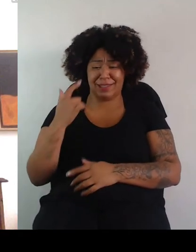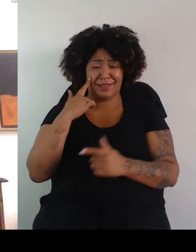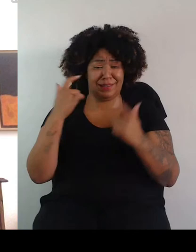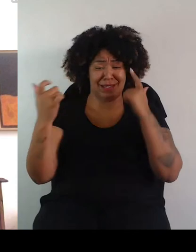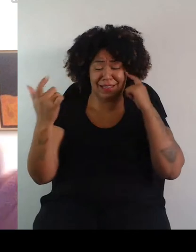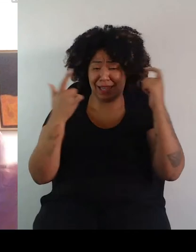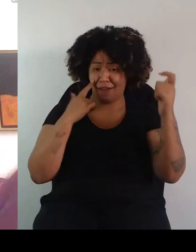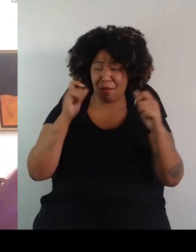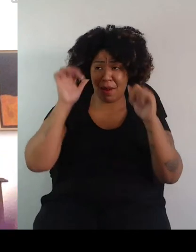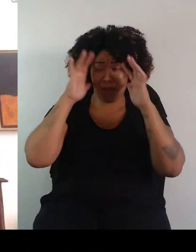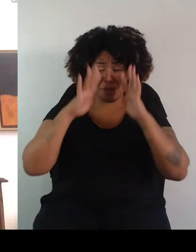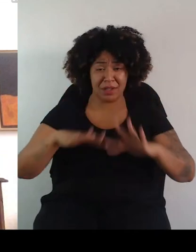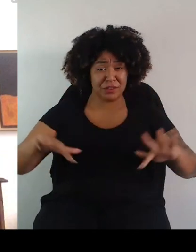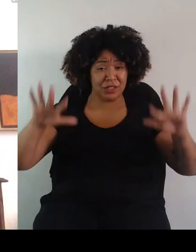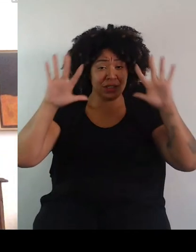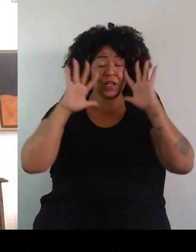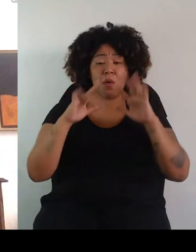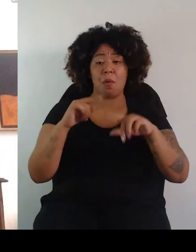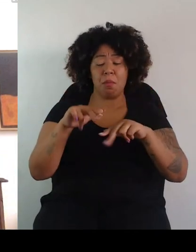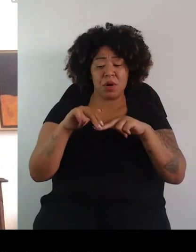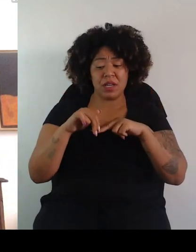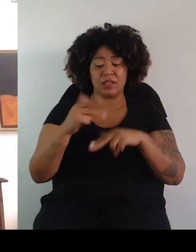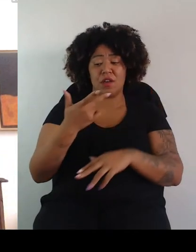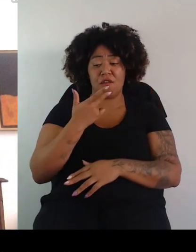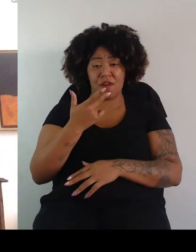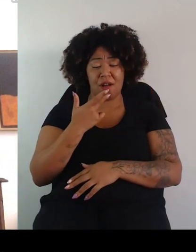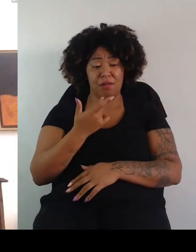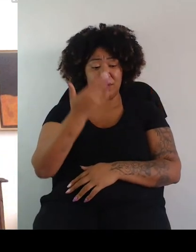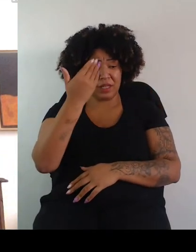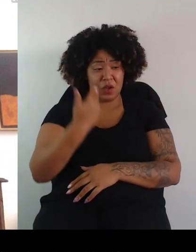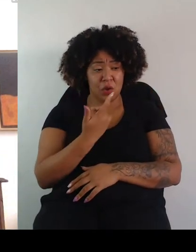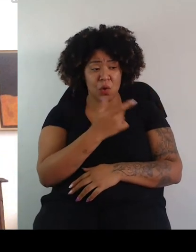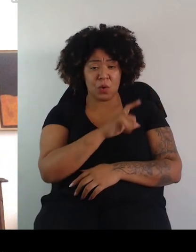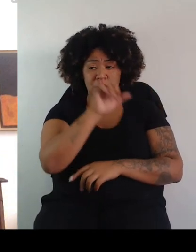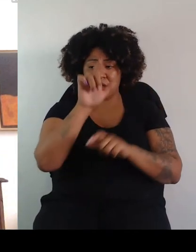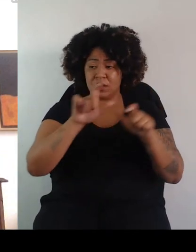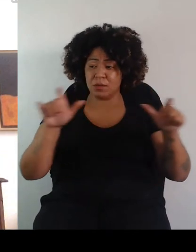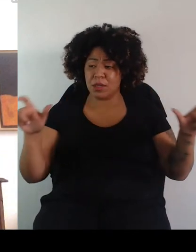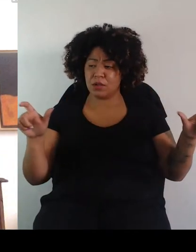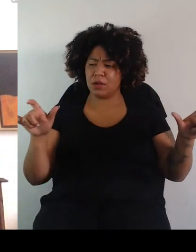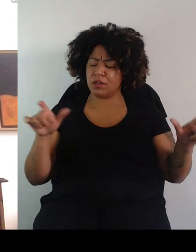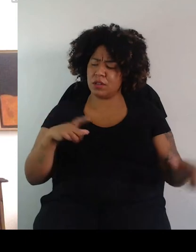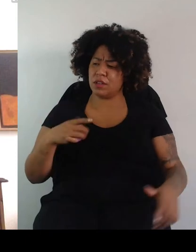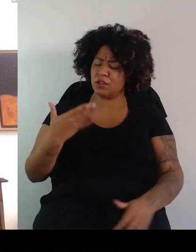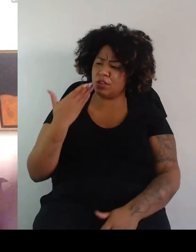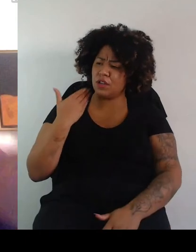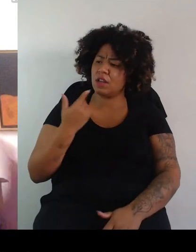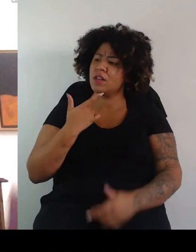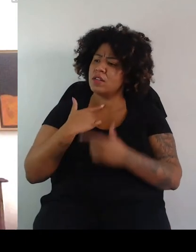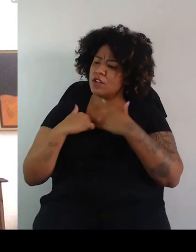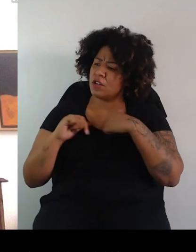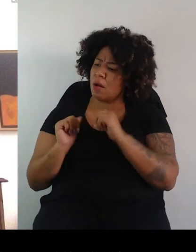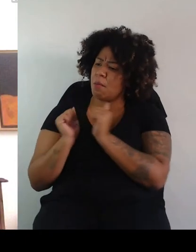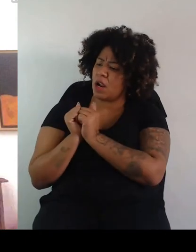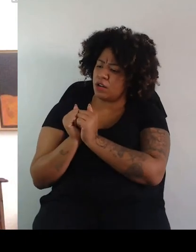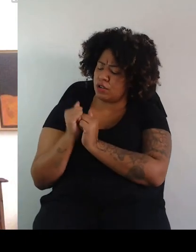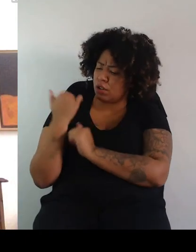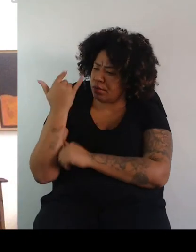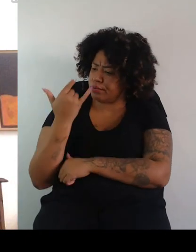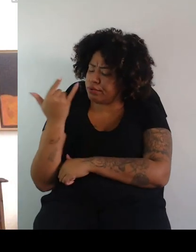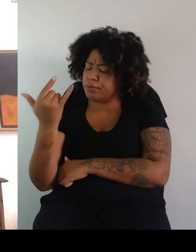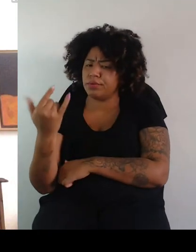eu preciso dizer que eu e muitas outras pessoas éramos atraídos por eles Claro quando você conhece uma